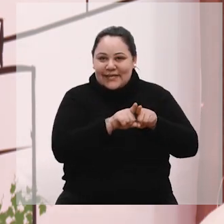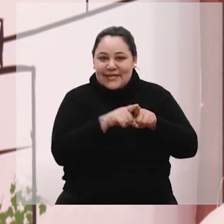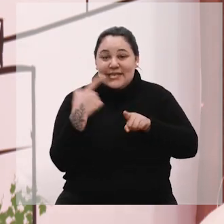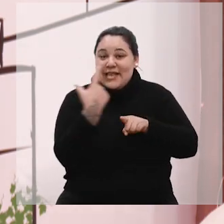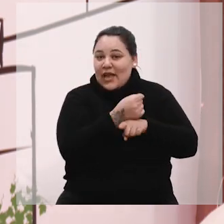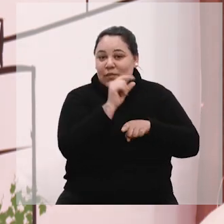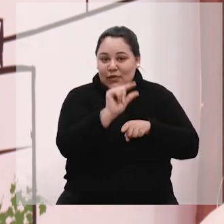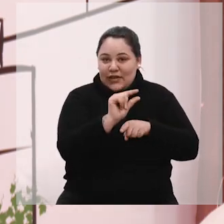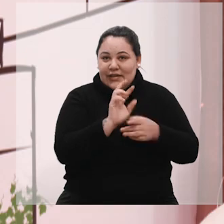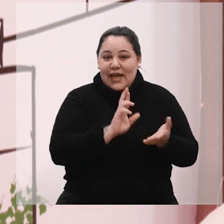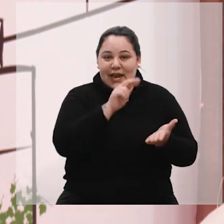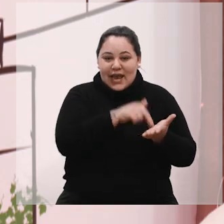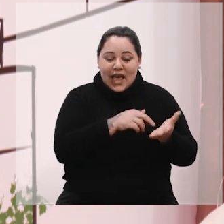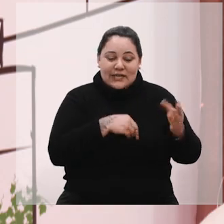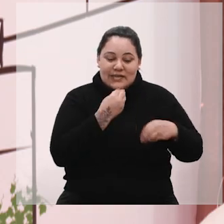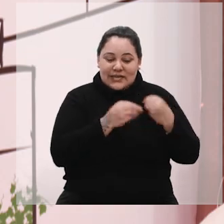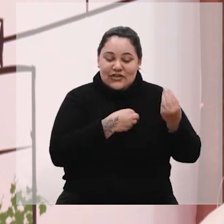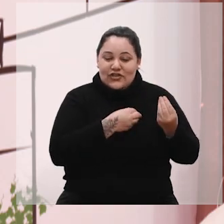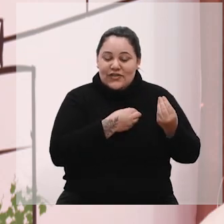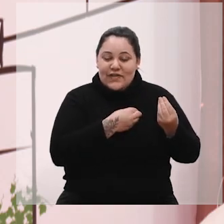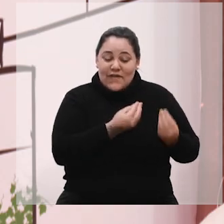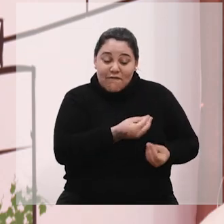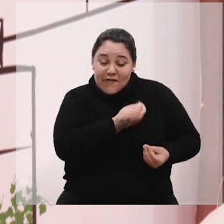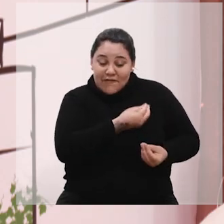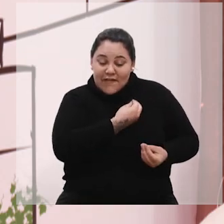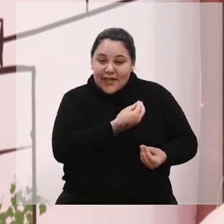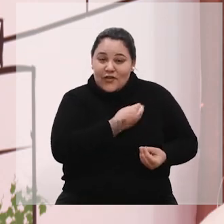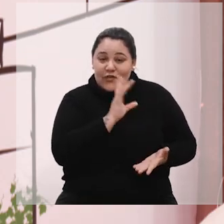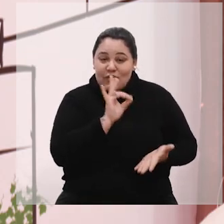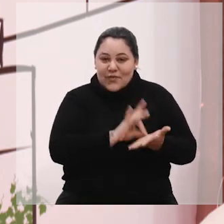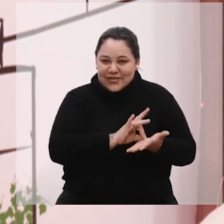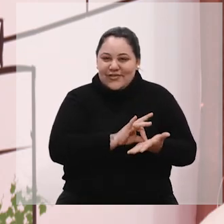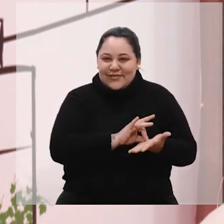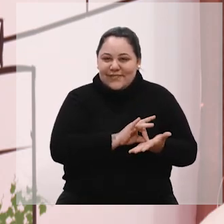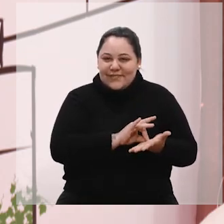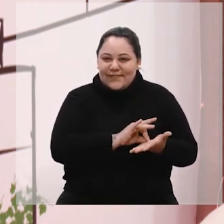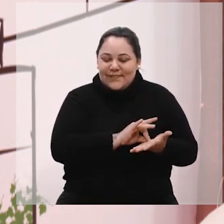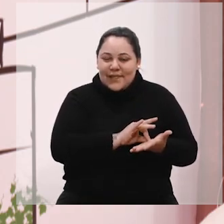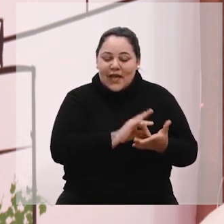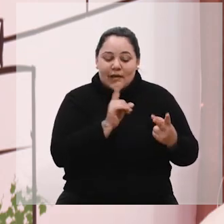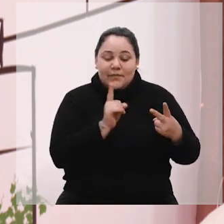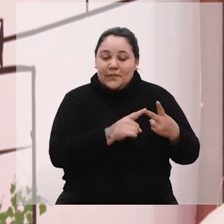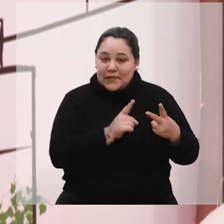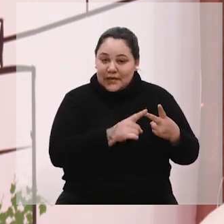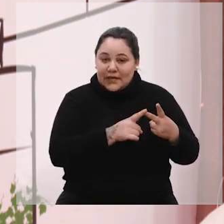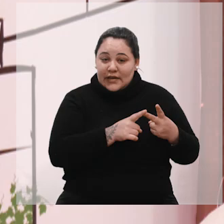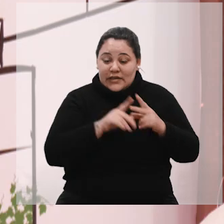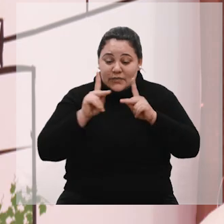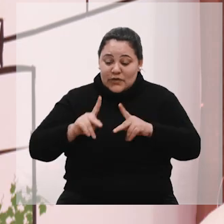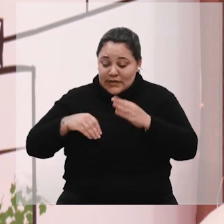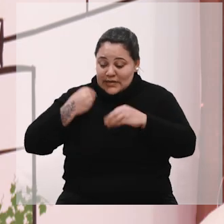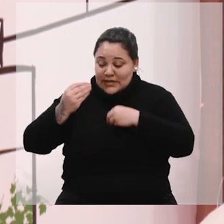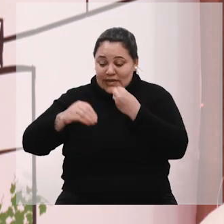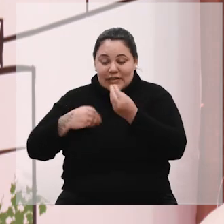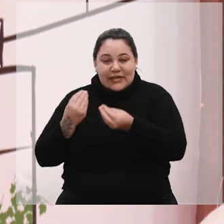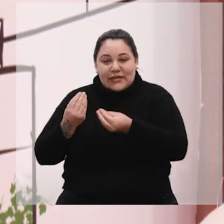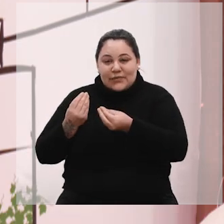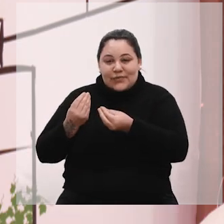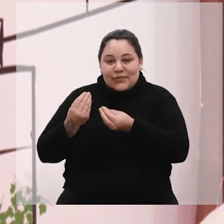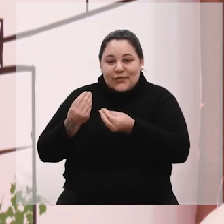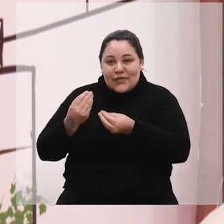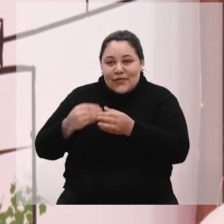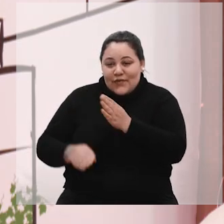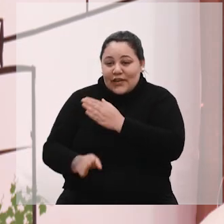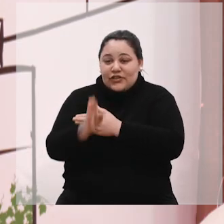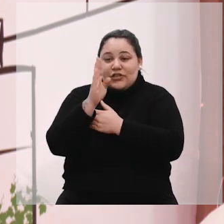da realidade, assim, se sentir realmente vivendo, por isso que ele é em primeira pessoa, que as pessoas se sintam viajando,